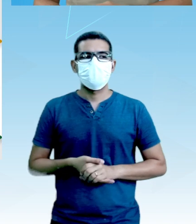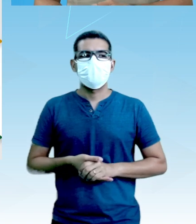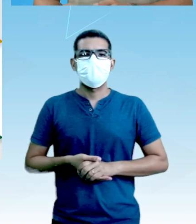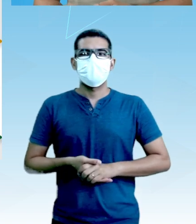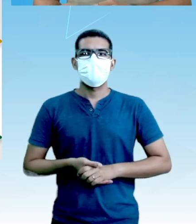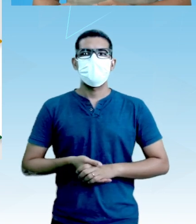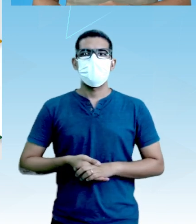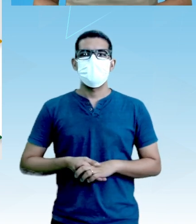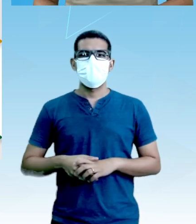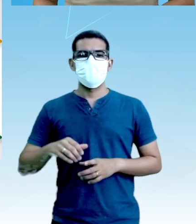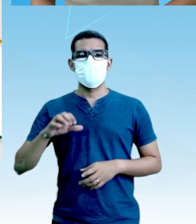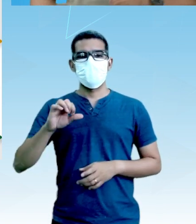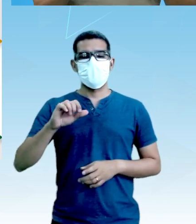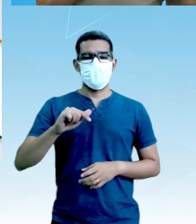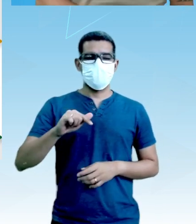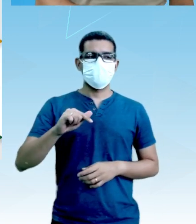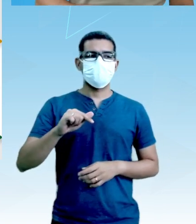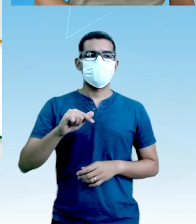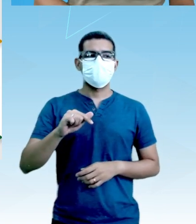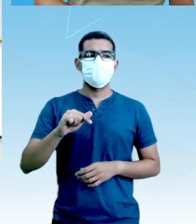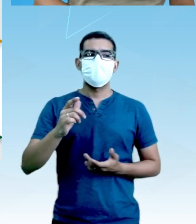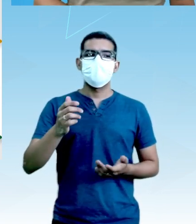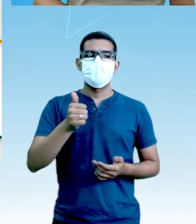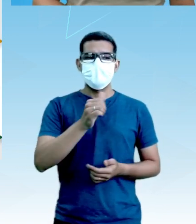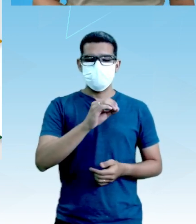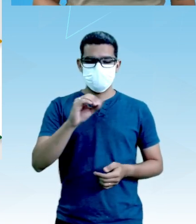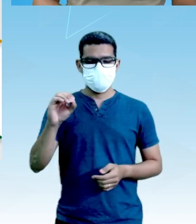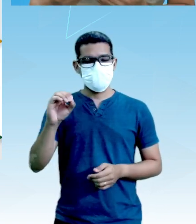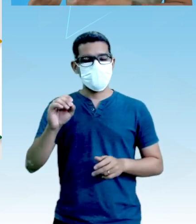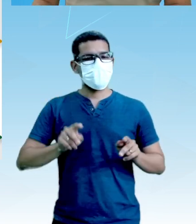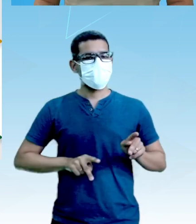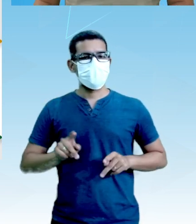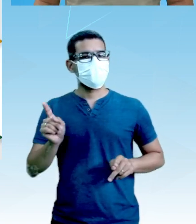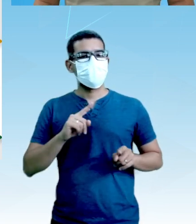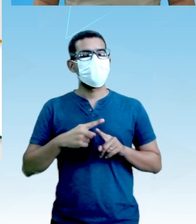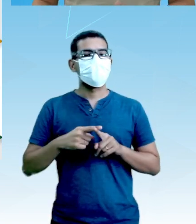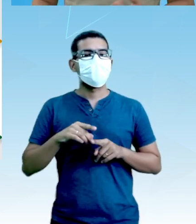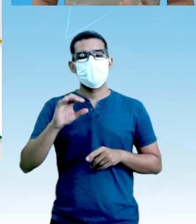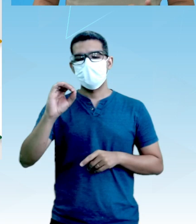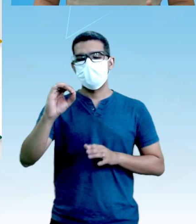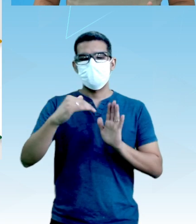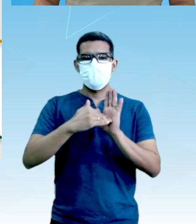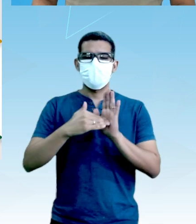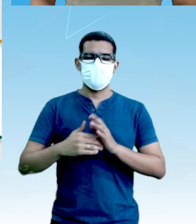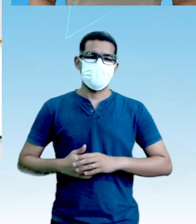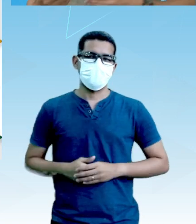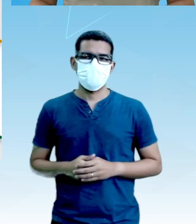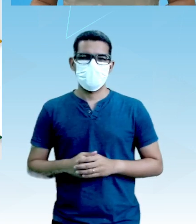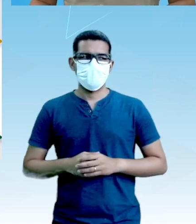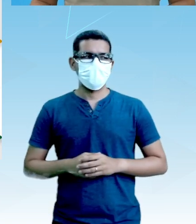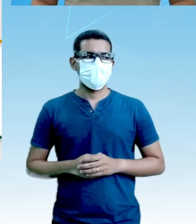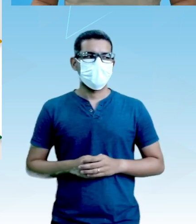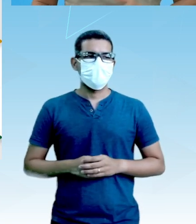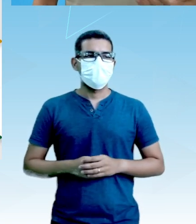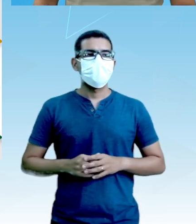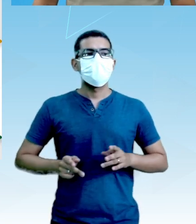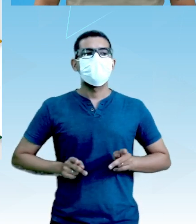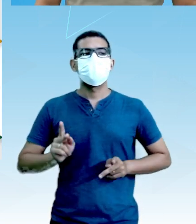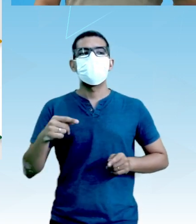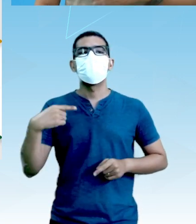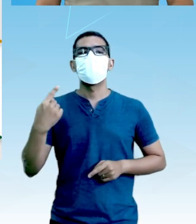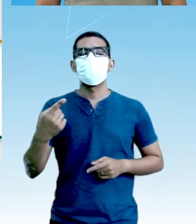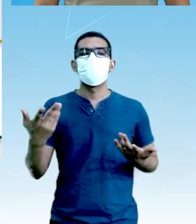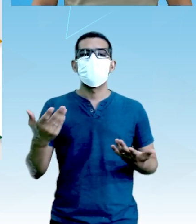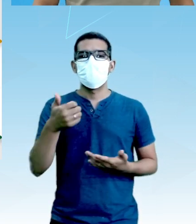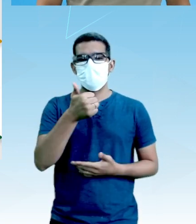gente está usando 97. E o 100 não é primo, porque termina em 0. Tranquilo? Qual é o próximo primo?